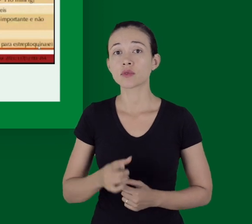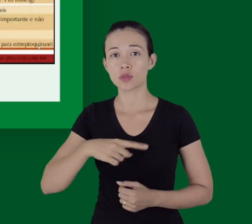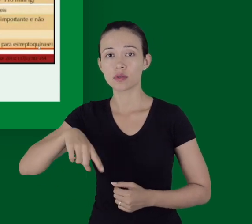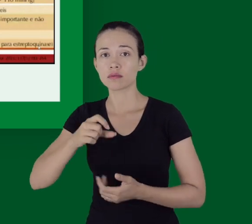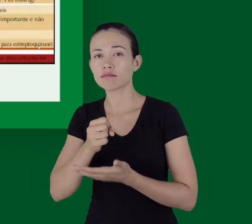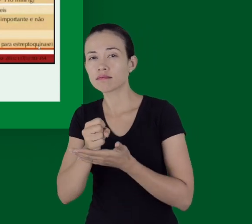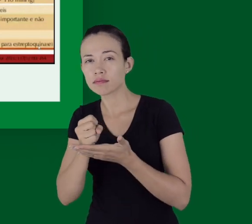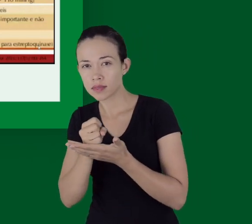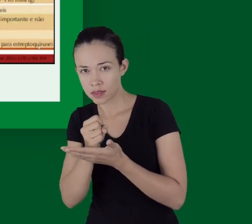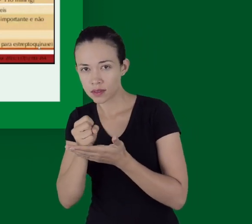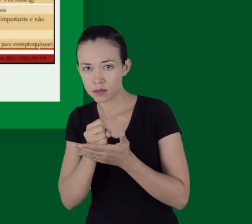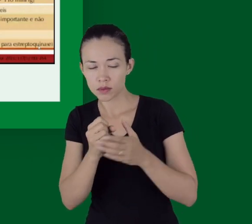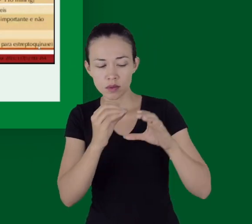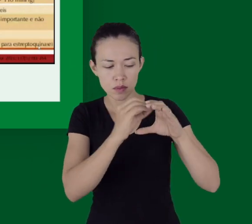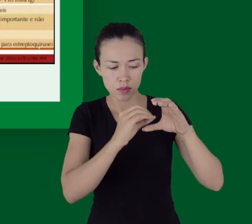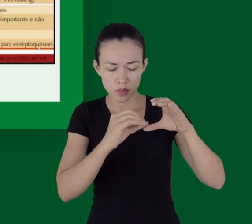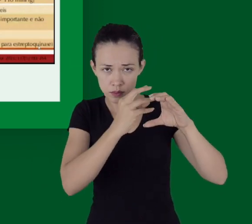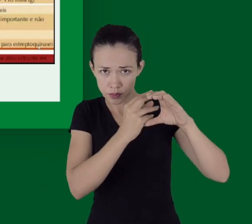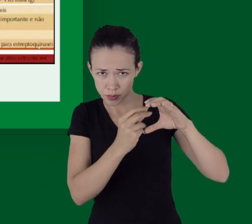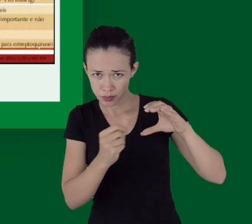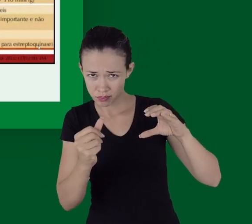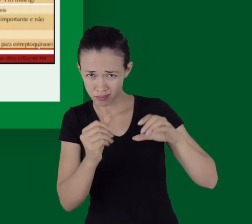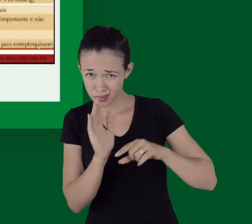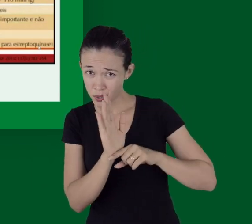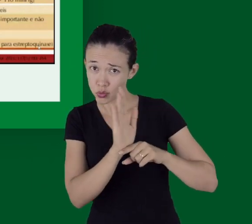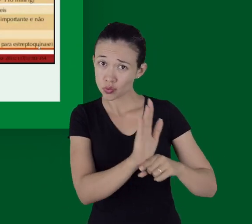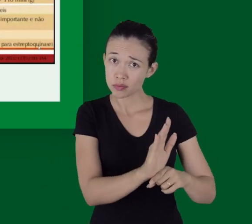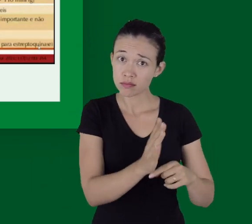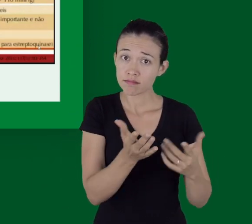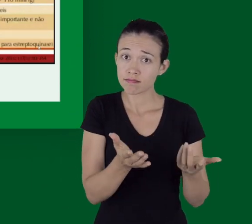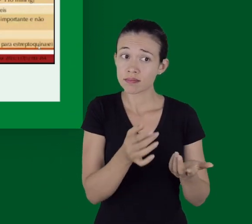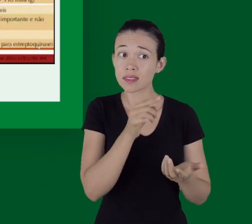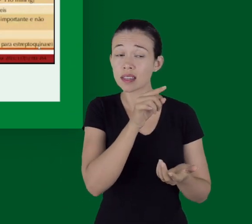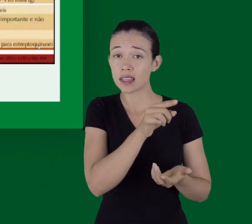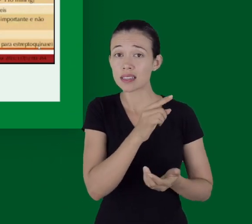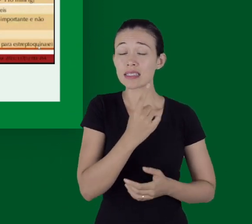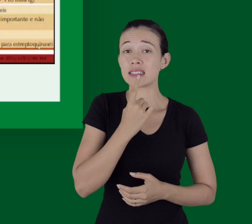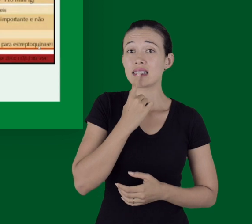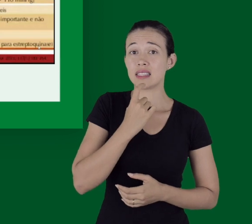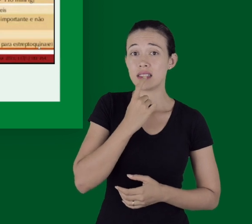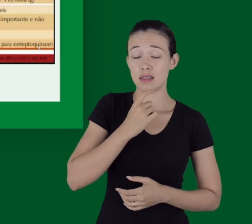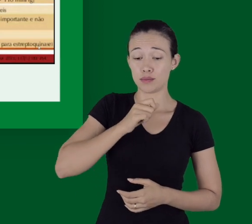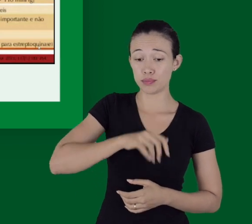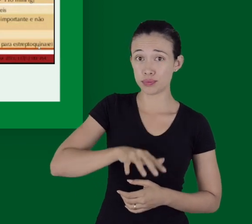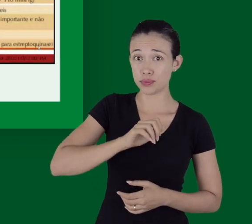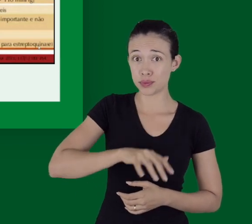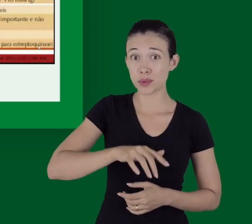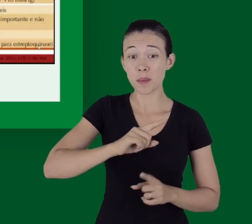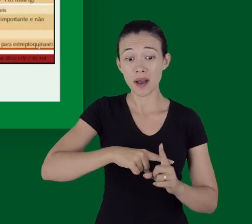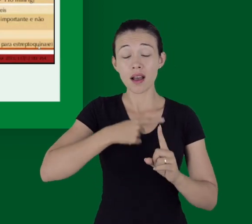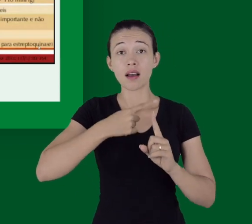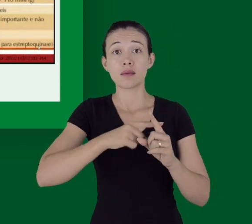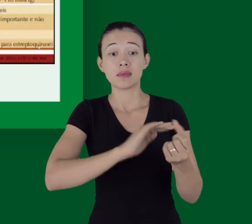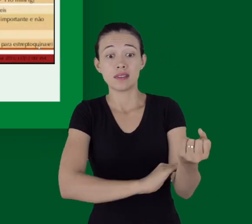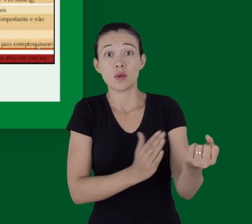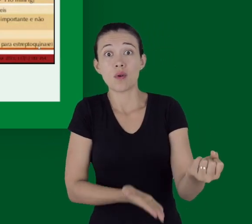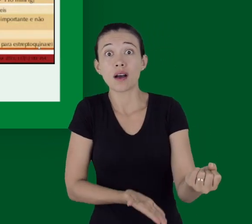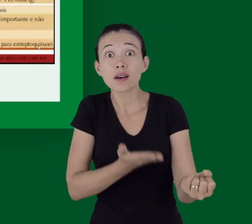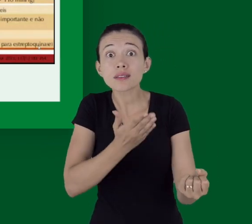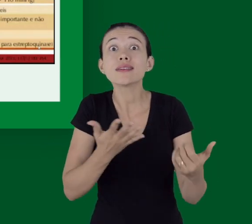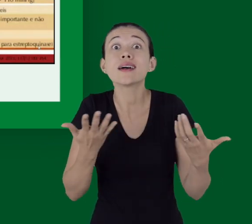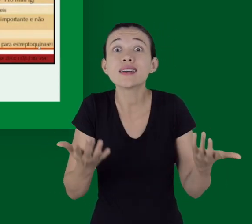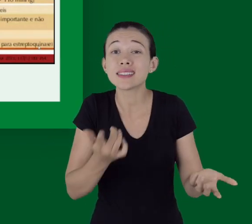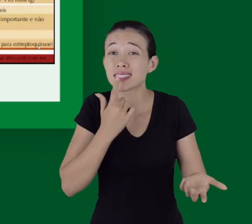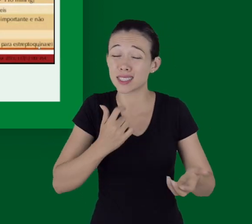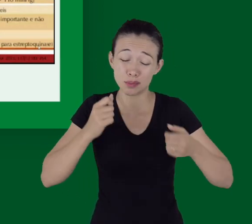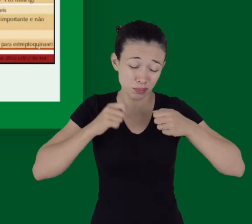gente fazer um fibrinolítico? O paciente já vai sangrar, né? E você ainda com a pressão alta vai sangrar muito mais. Então,